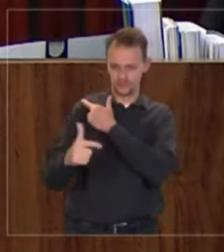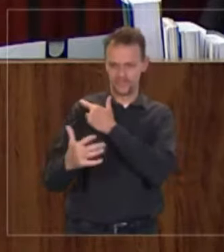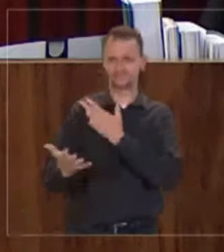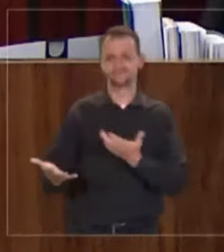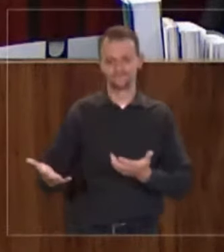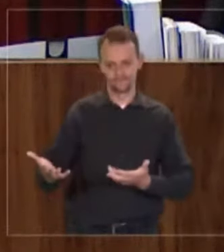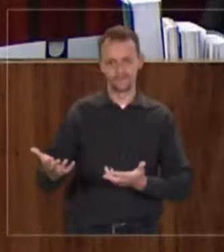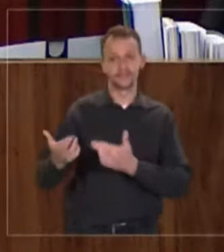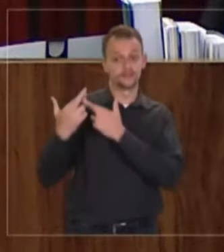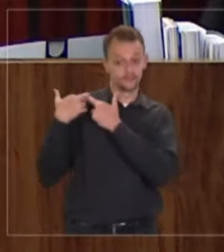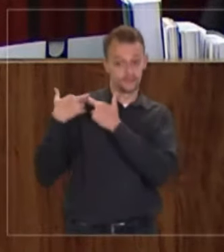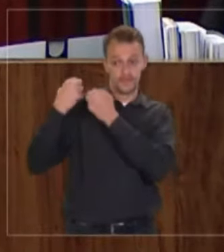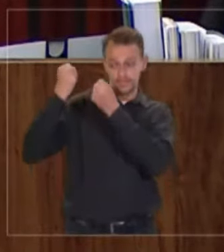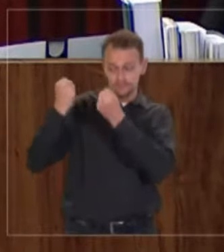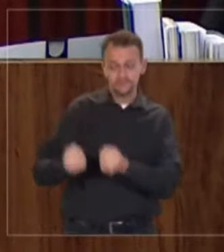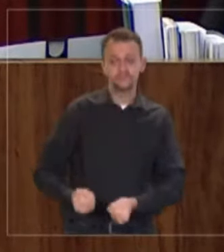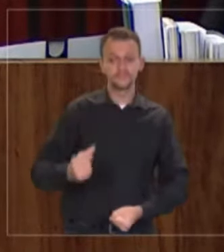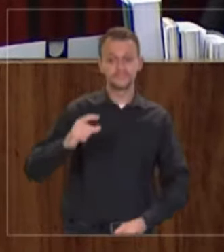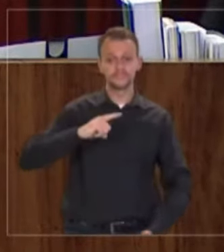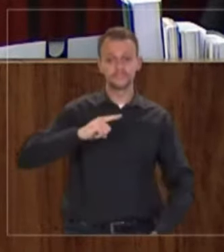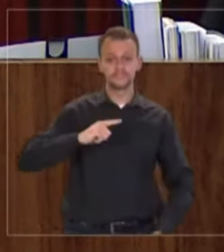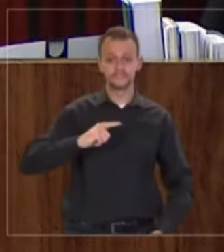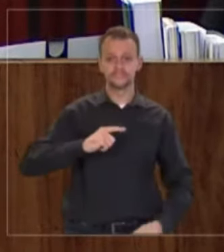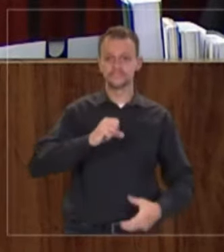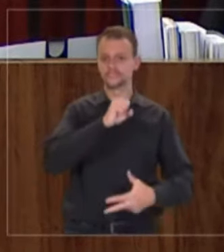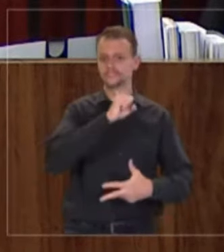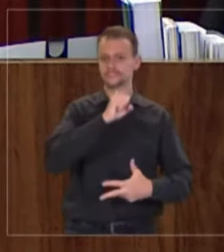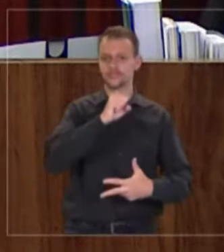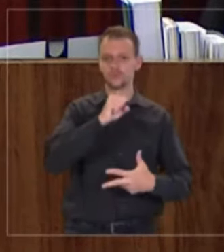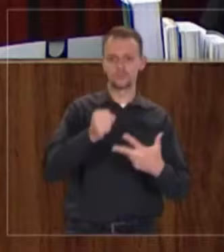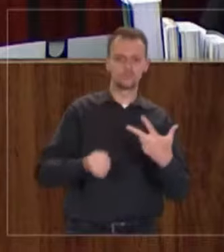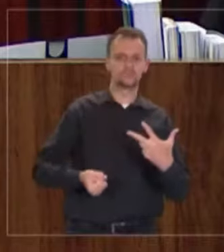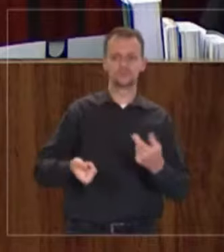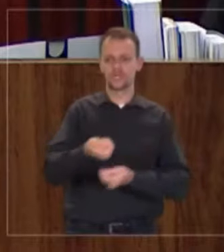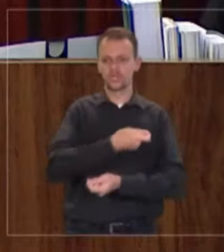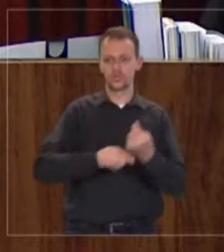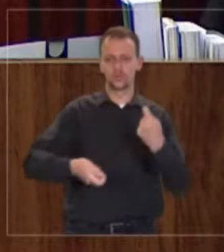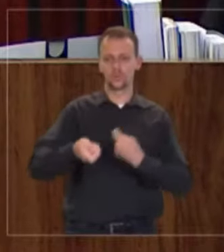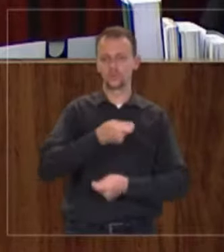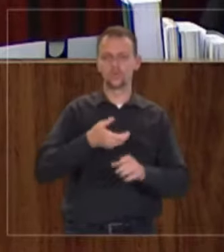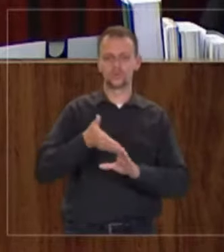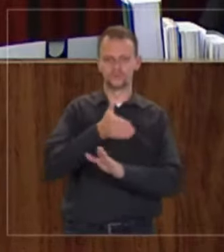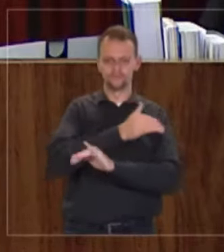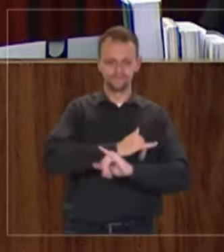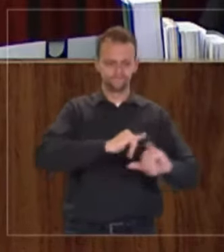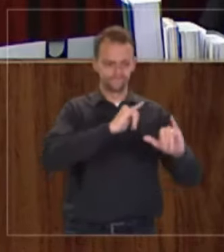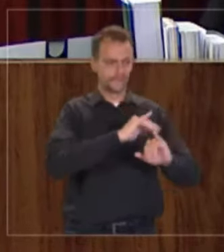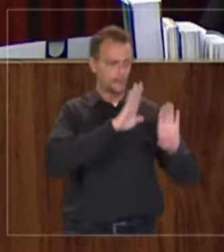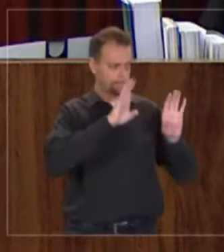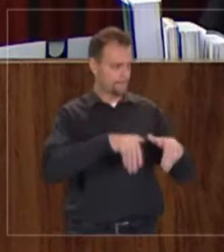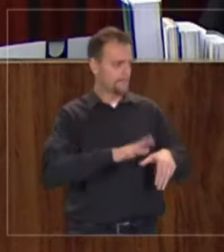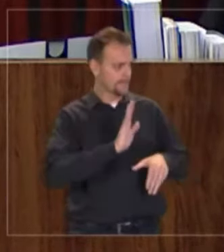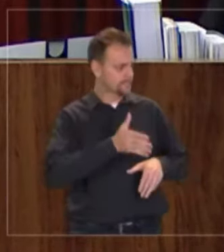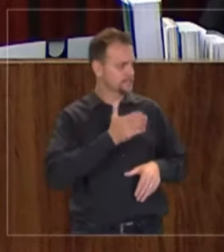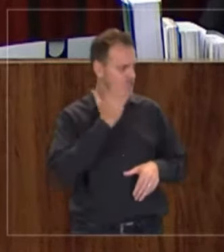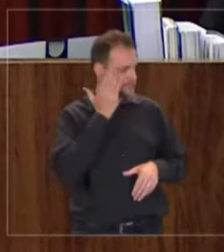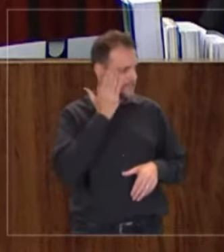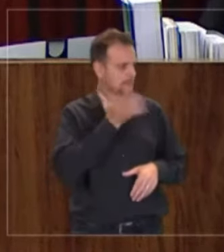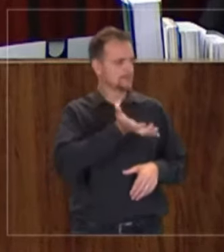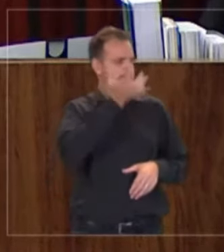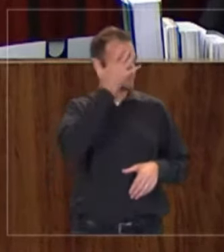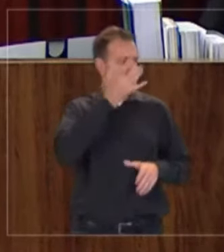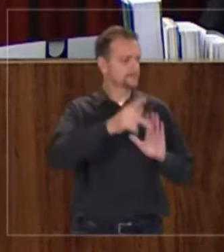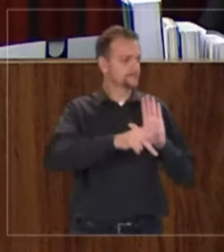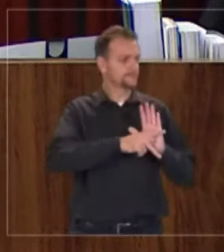excessivos abusos do poder econômico dos meios de comunicação da pré-campanha isso foi muito bem salado também no parecer